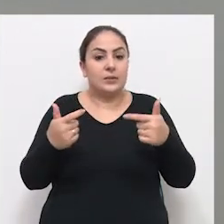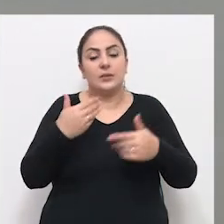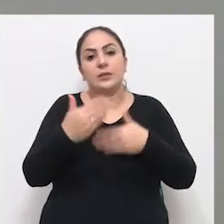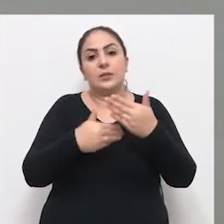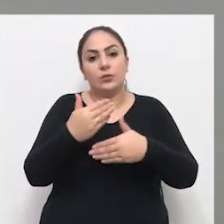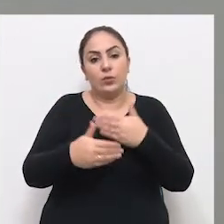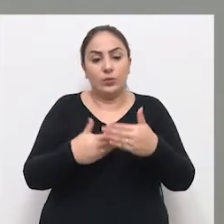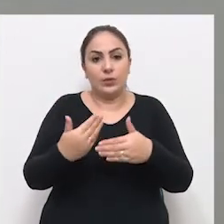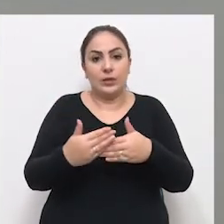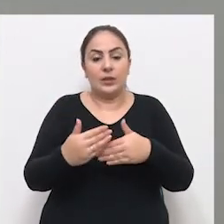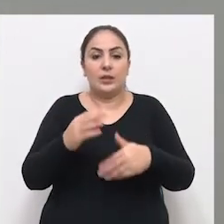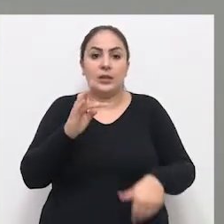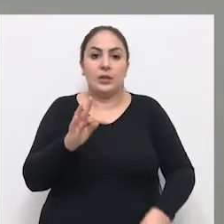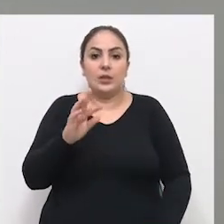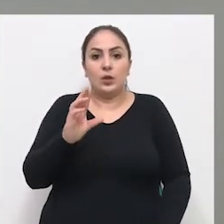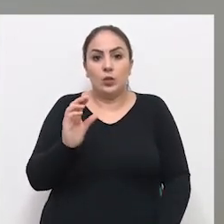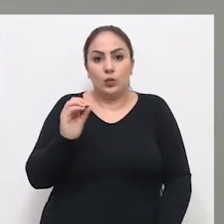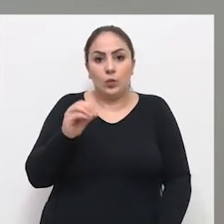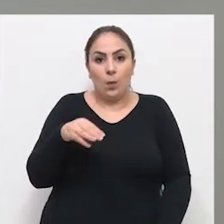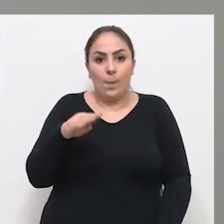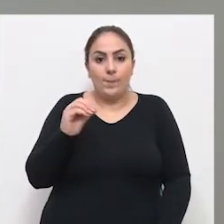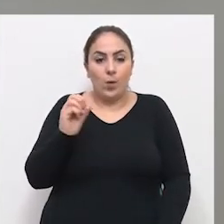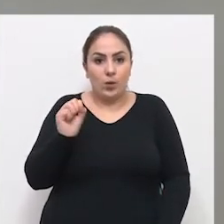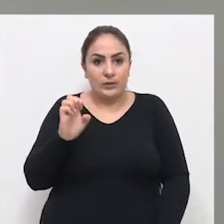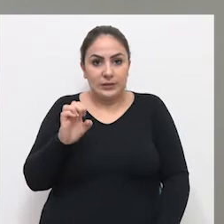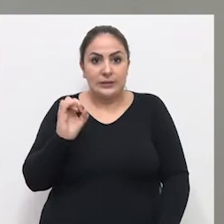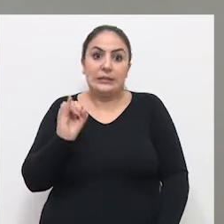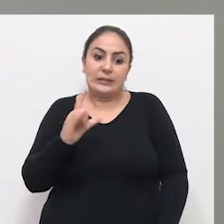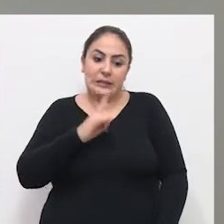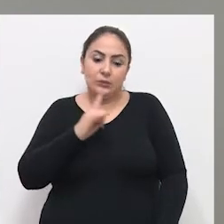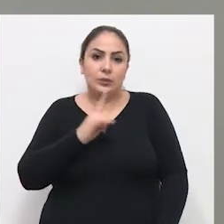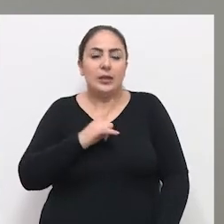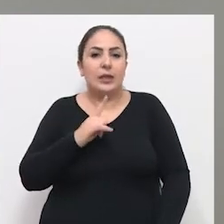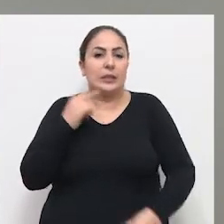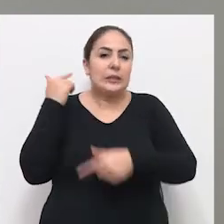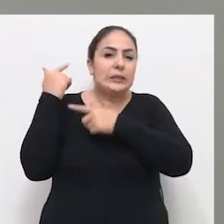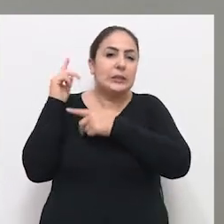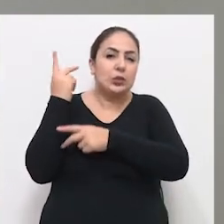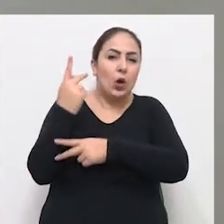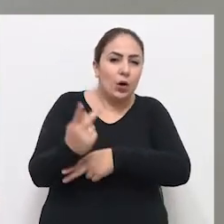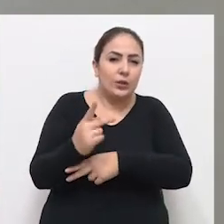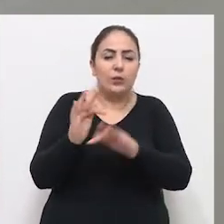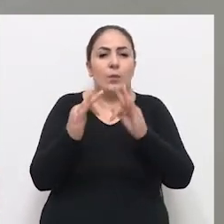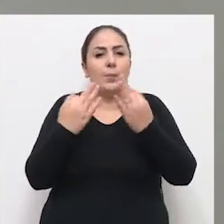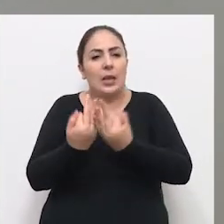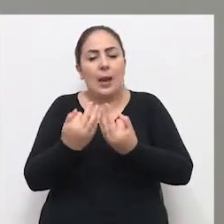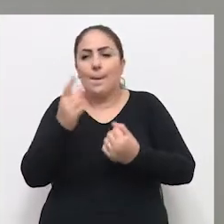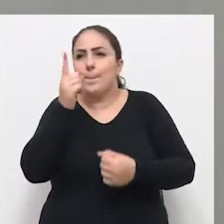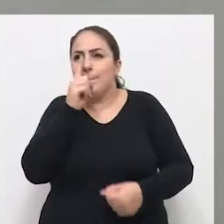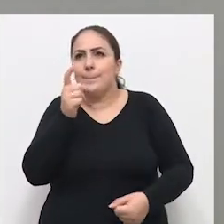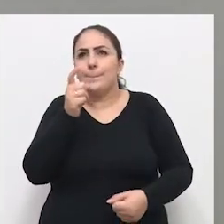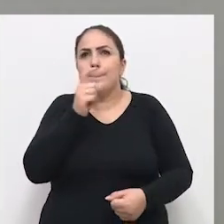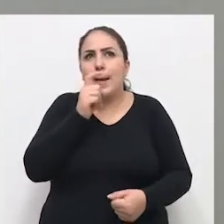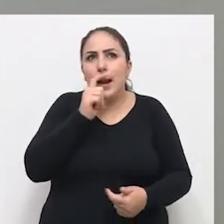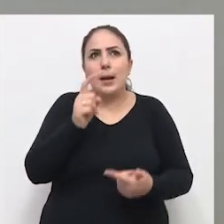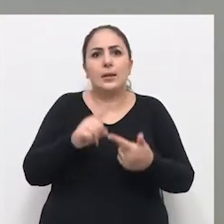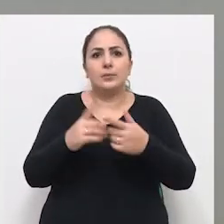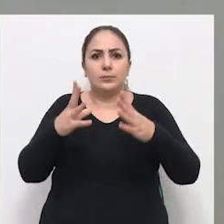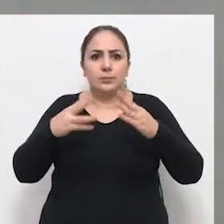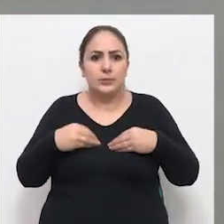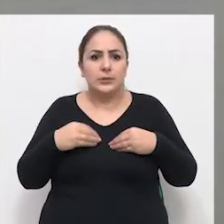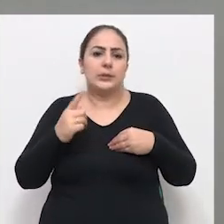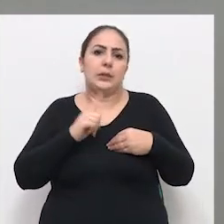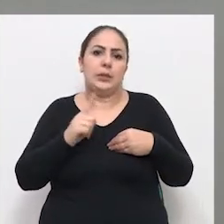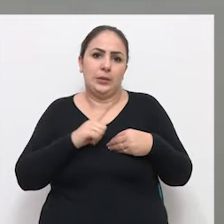desencadear a trombose. Um deles é se você tem história familiar, isso é, se você tem um pai, uma mãe, um irmão que já teve